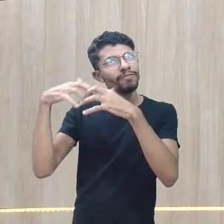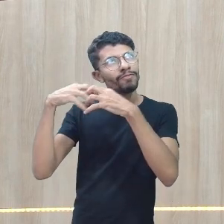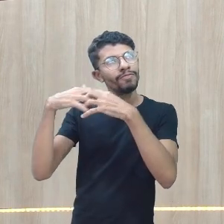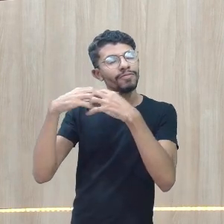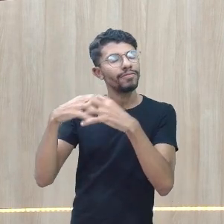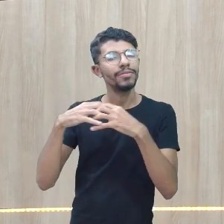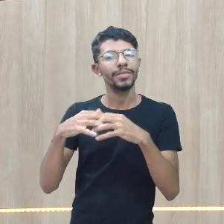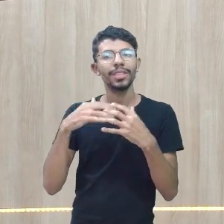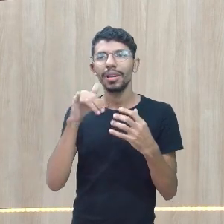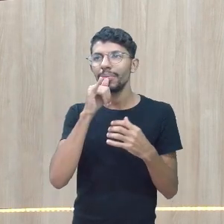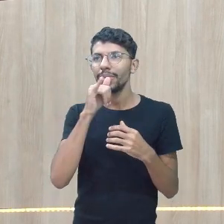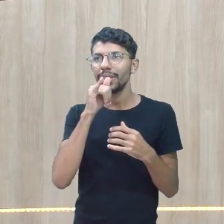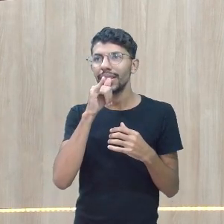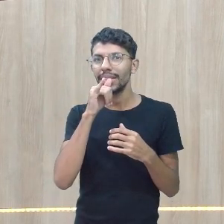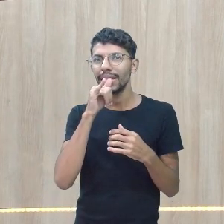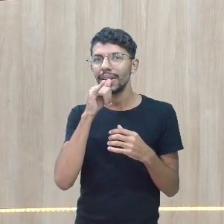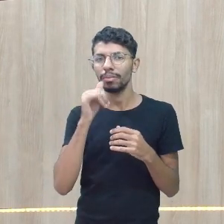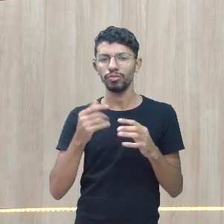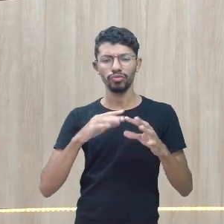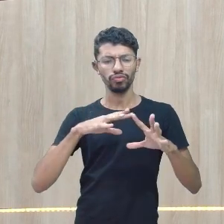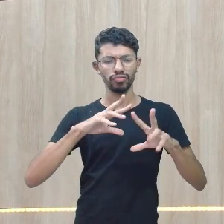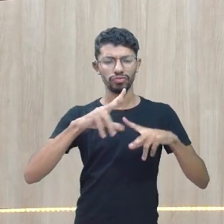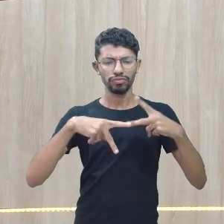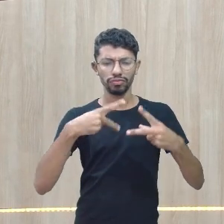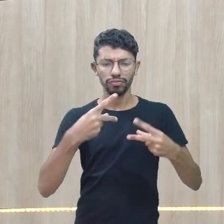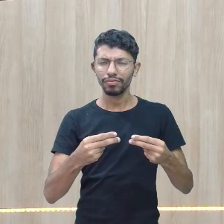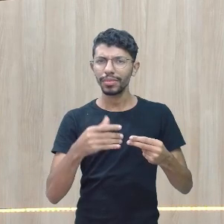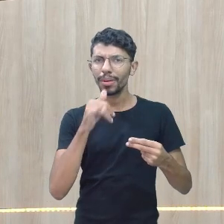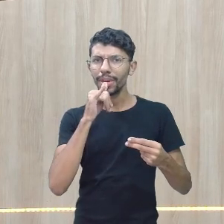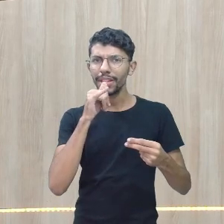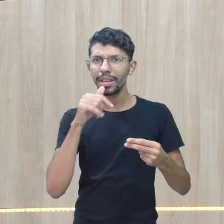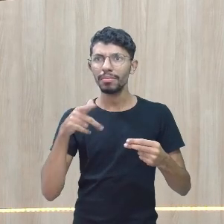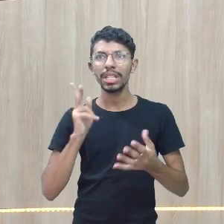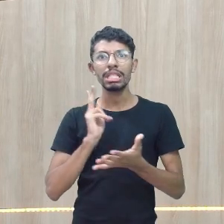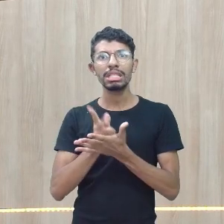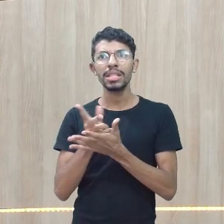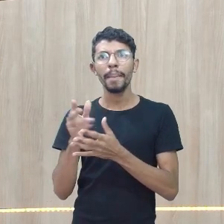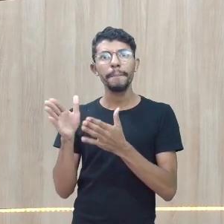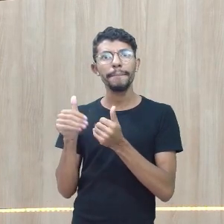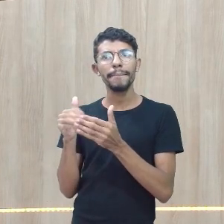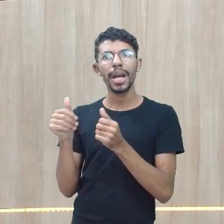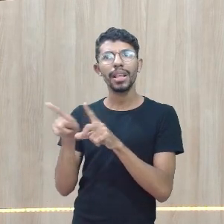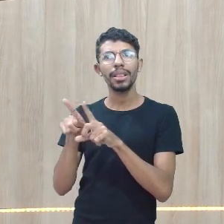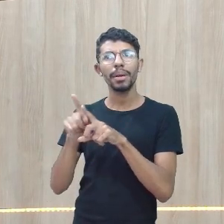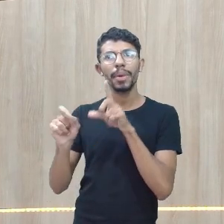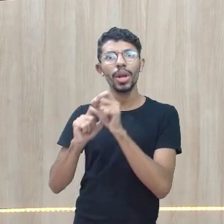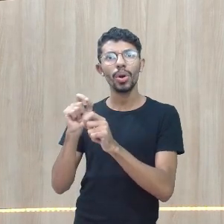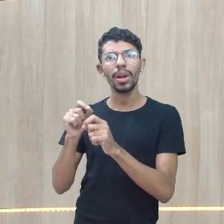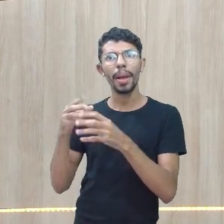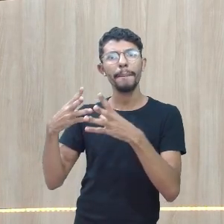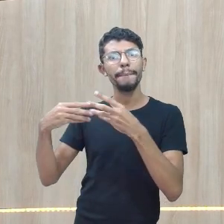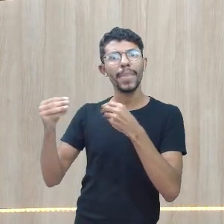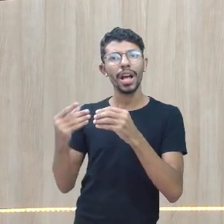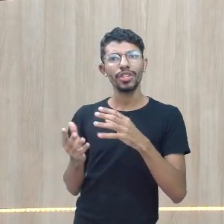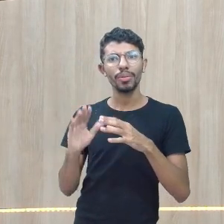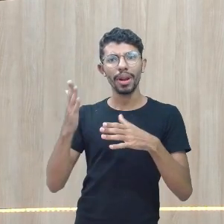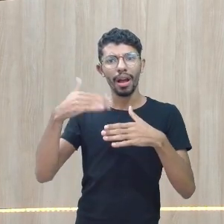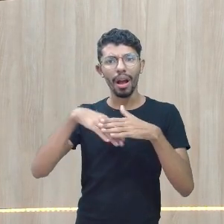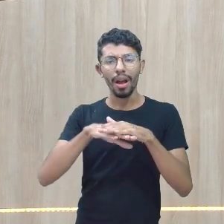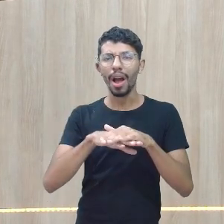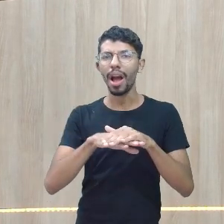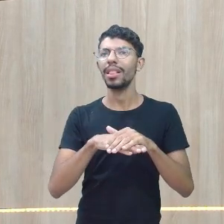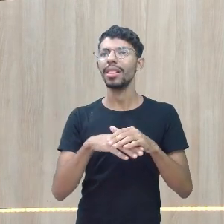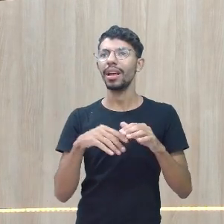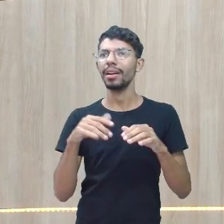bem bonito, a gente ainda perde um plástico, uma sacola para proteger. Será que isso é necessário, gente? Vamos lá. O plástico